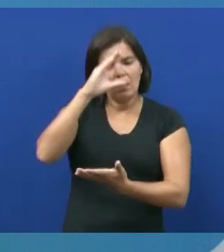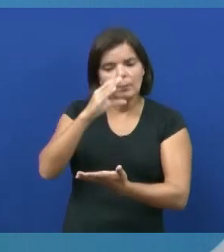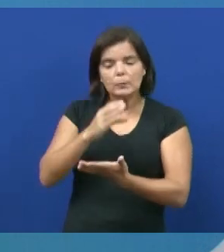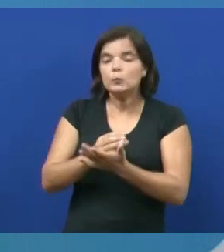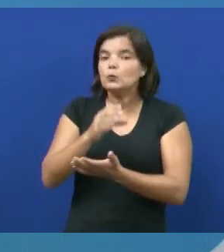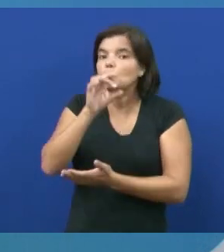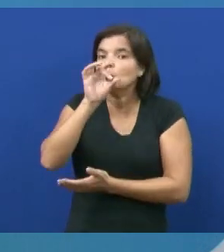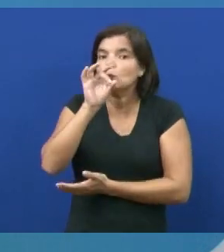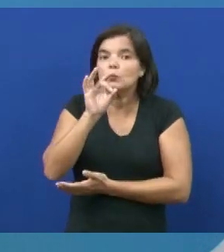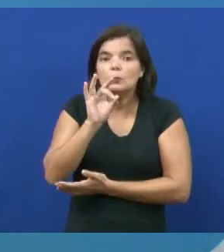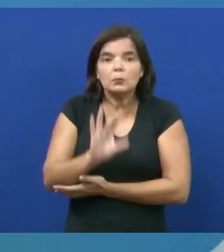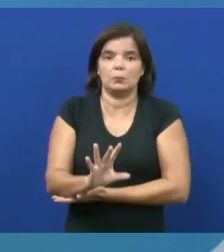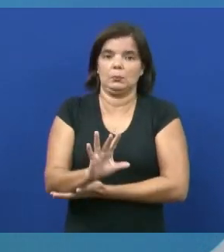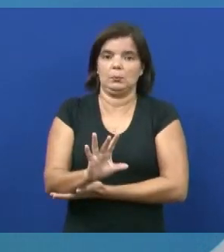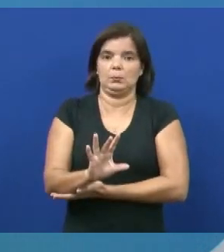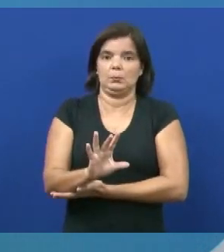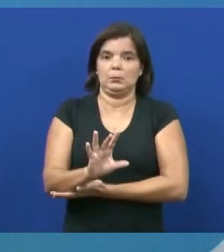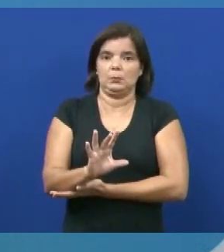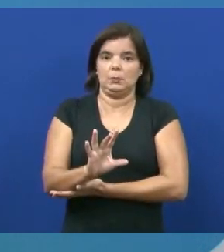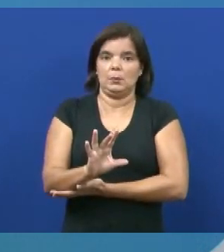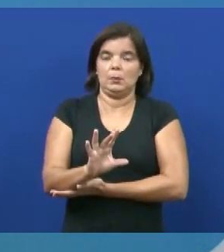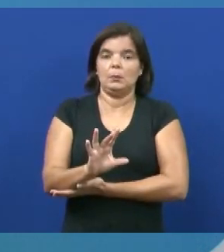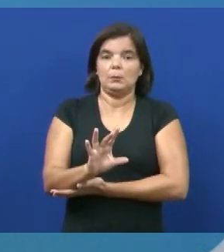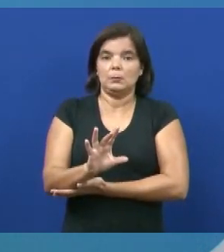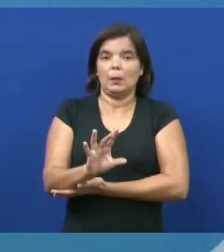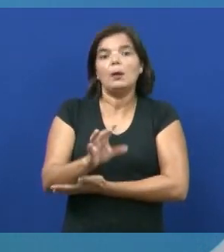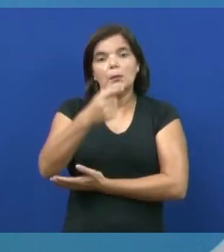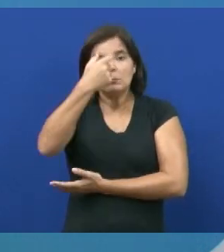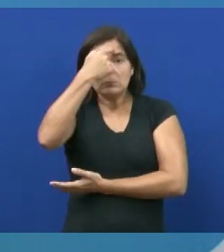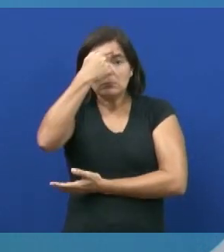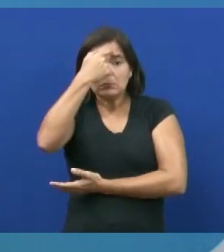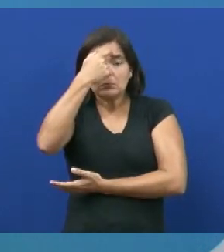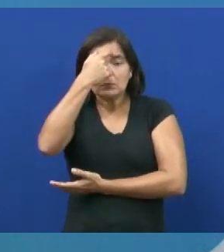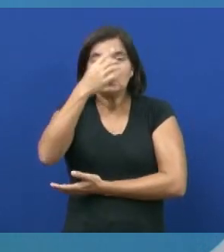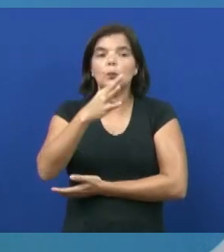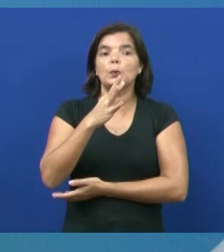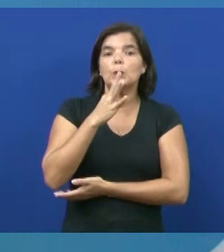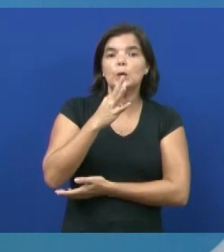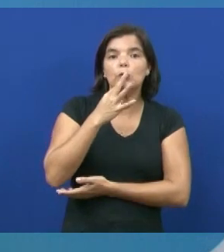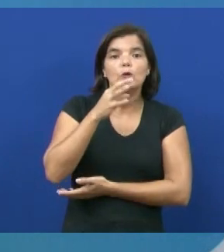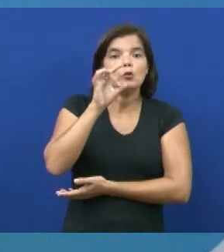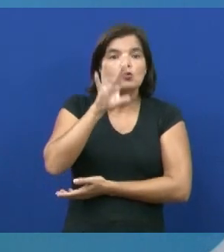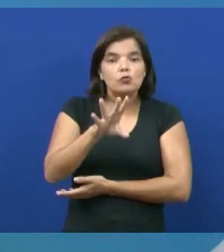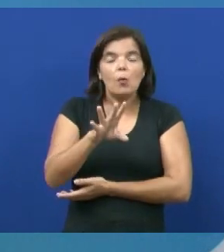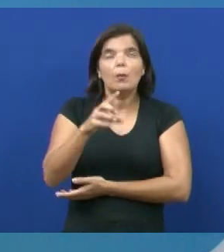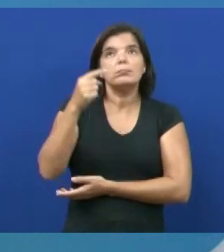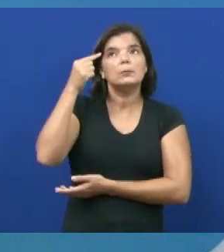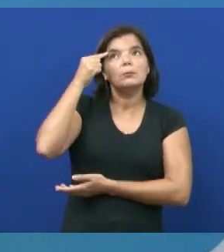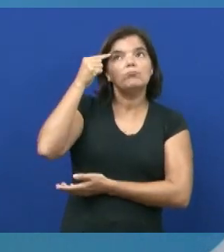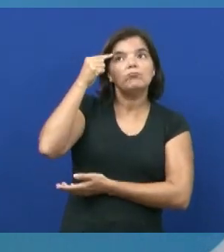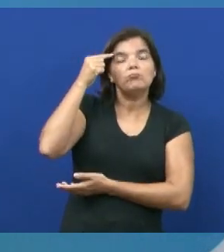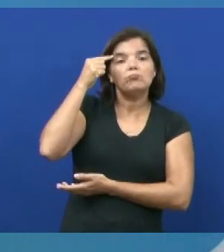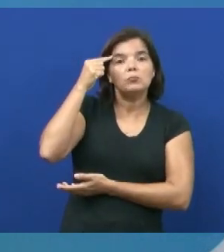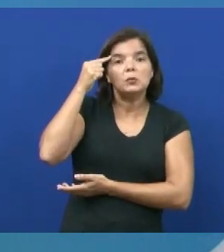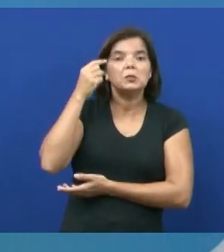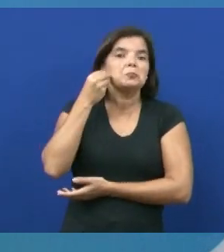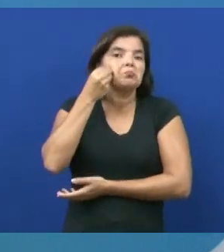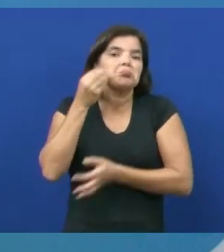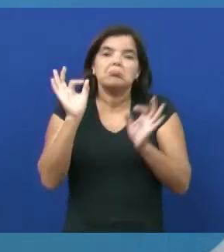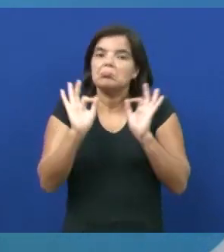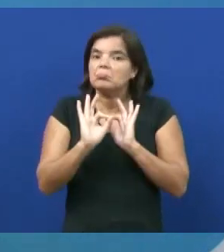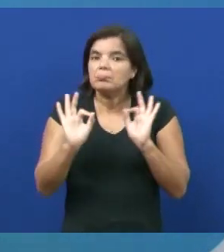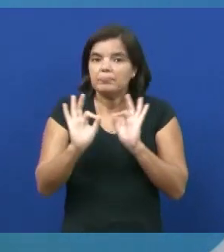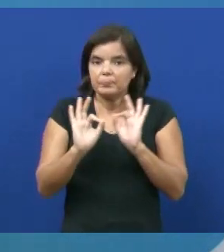acreditar somente na razão, tá? O conhecimento apenas pela lógica, sem